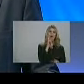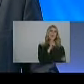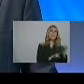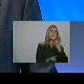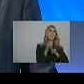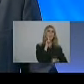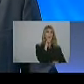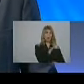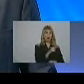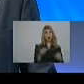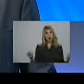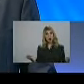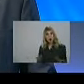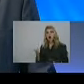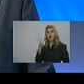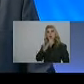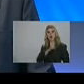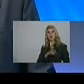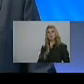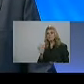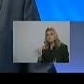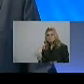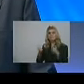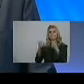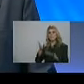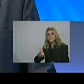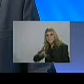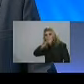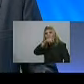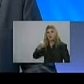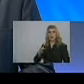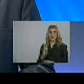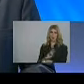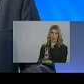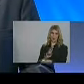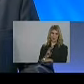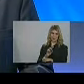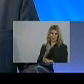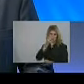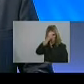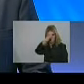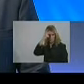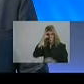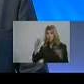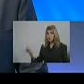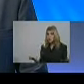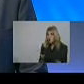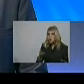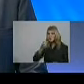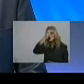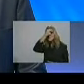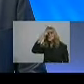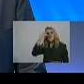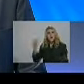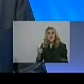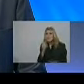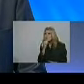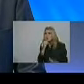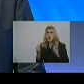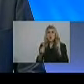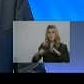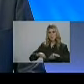propositalmente. Nós vamos recuperar e valorizar a Guarda Municipal. O Guarda Municipal hoje não tem condições de